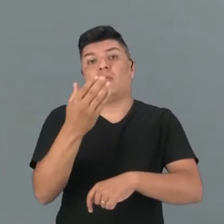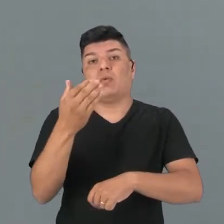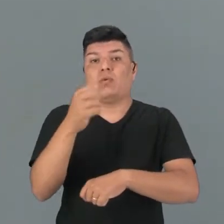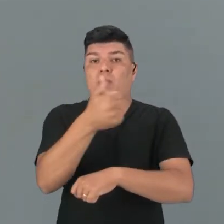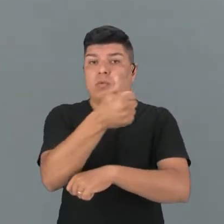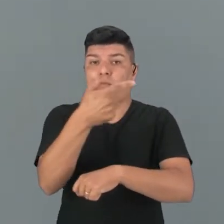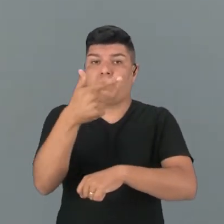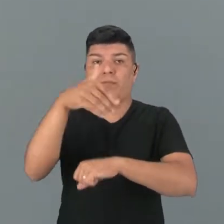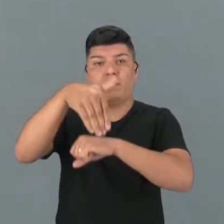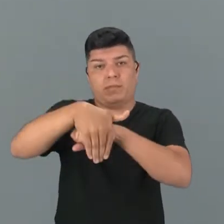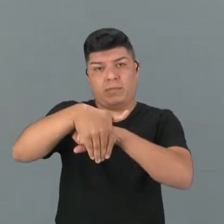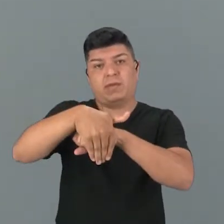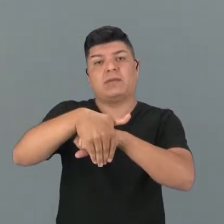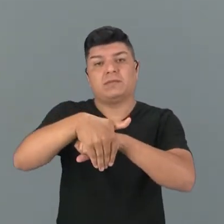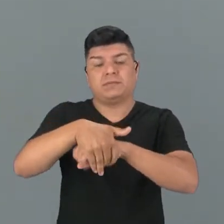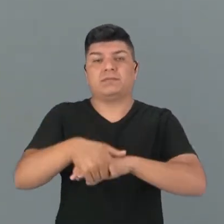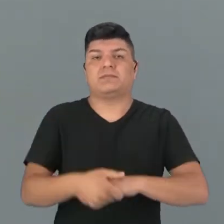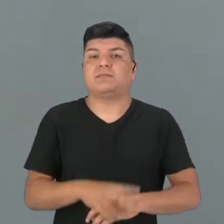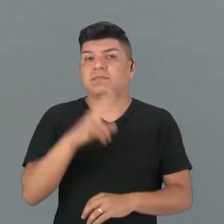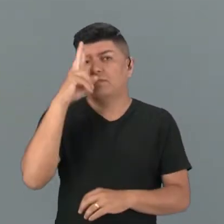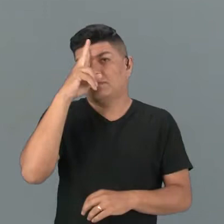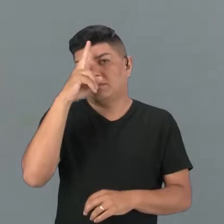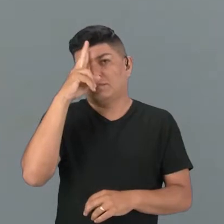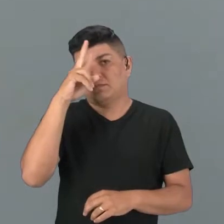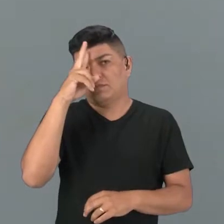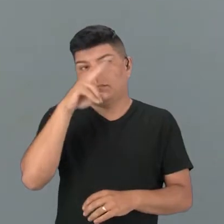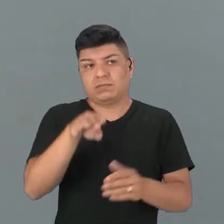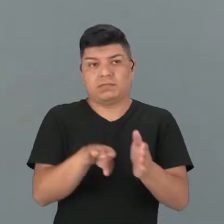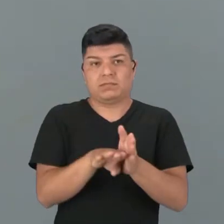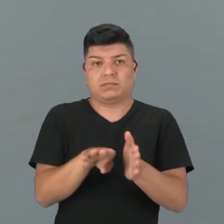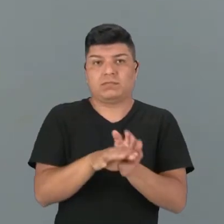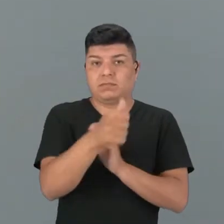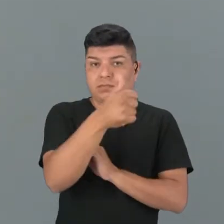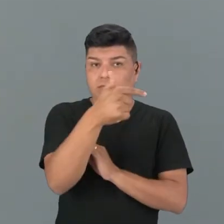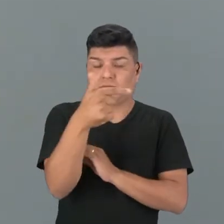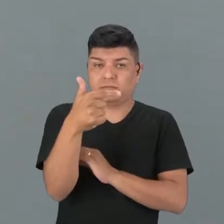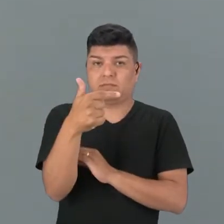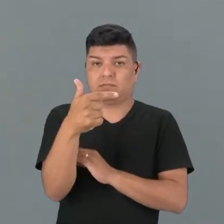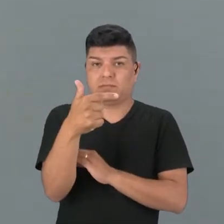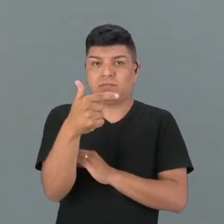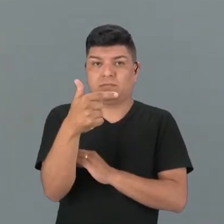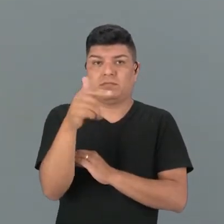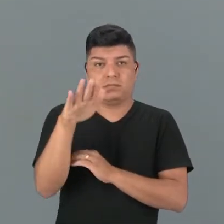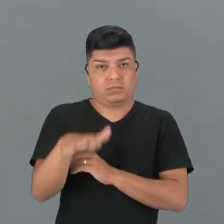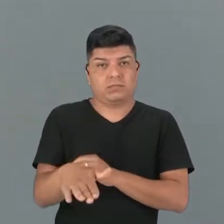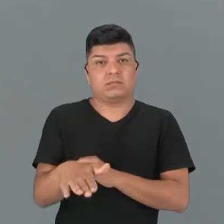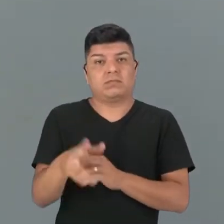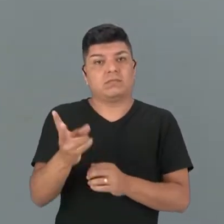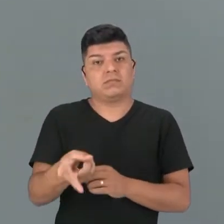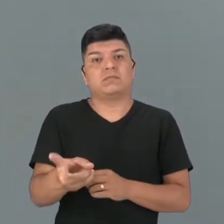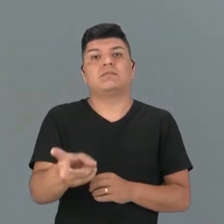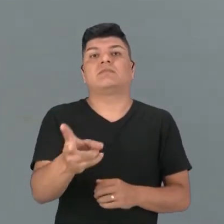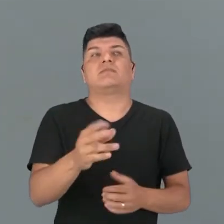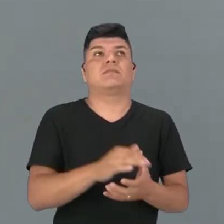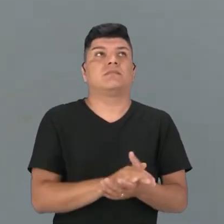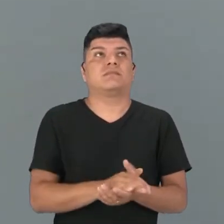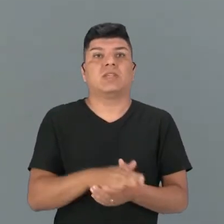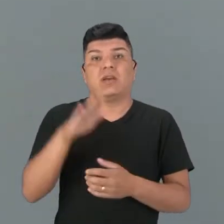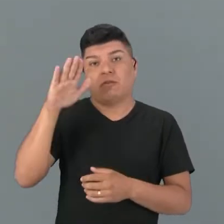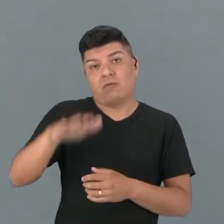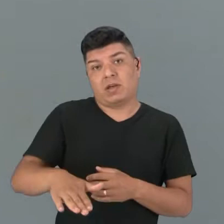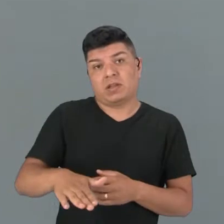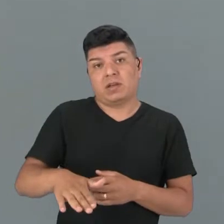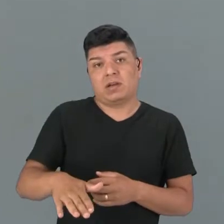12. Lembrando, quando chegar aqui meio-dia, né? 12 completo, aí eu continuo, ó. Se for à tarde, eu